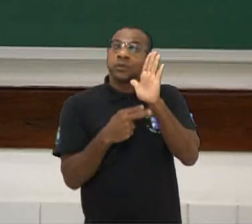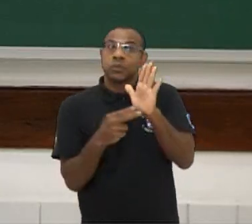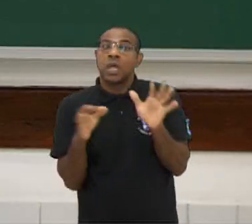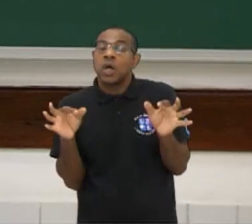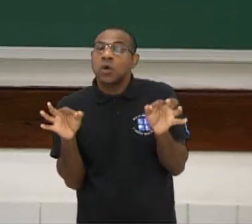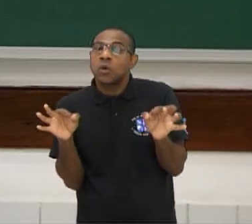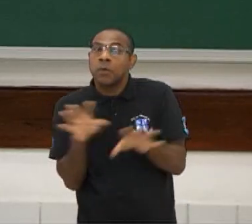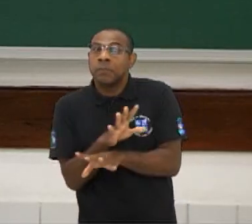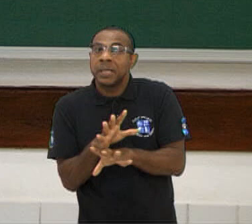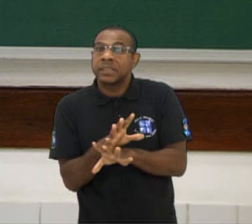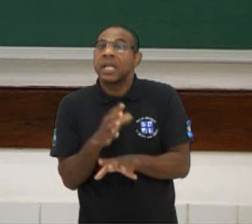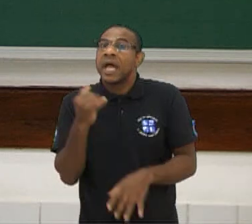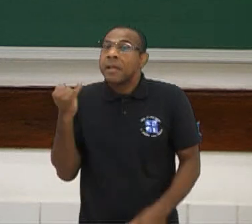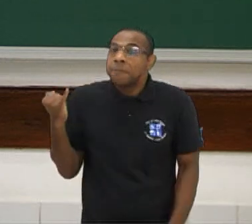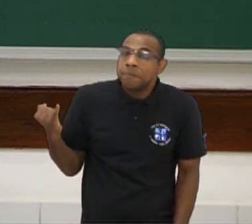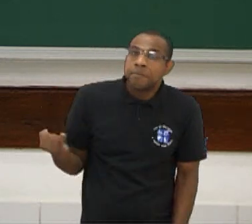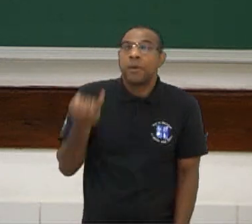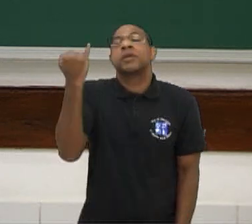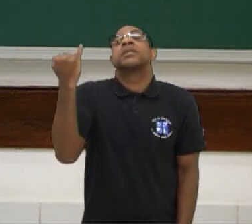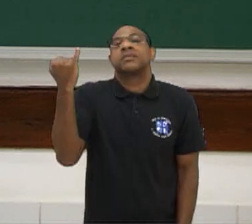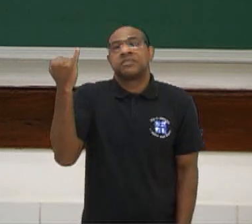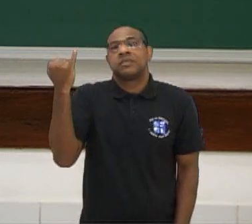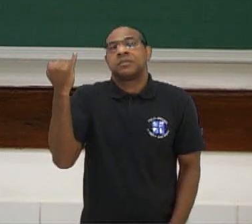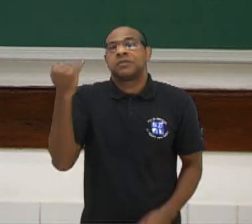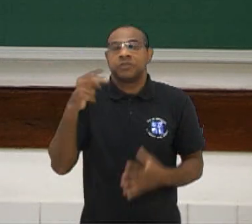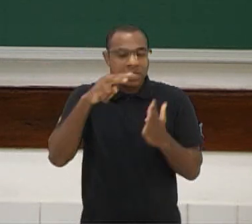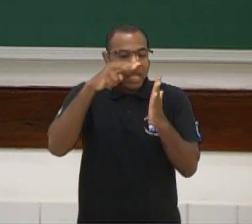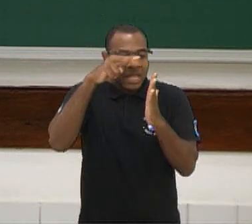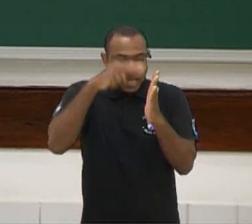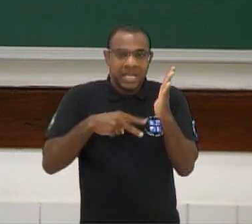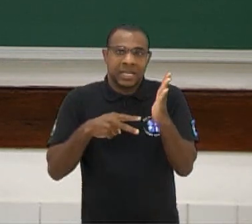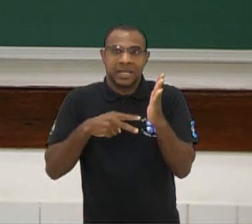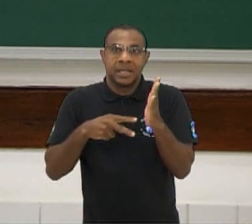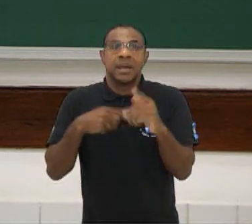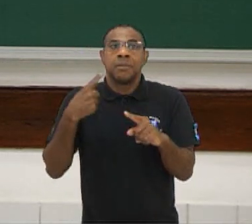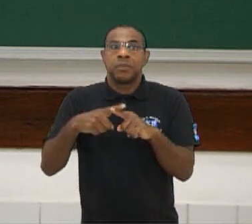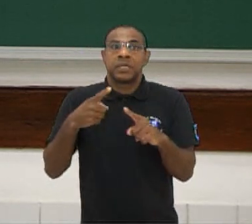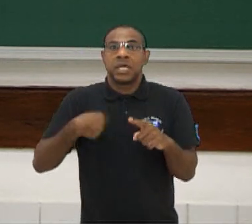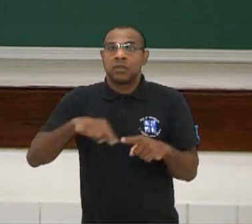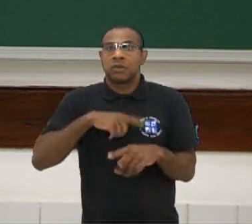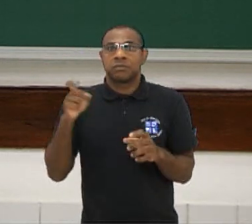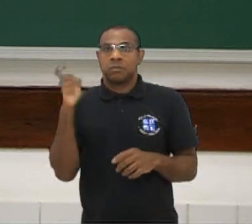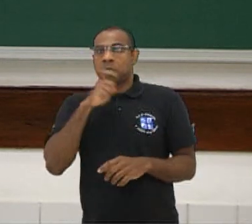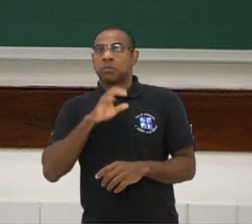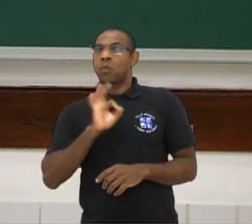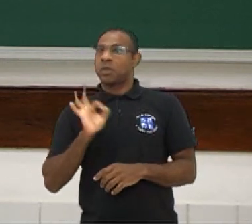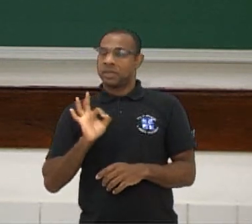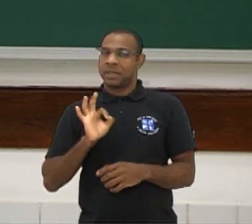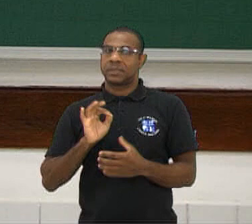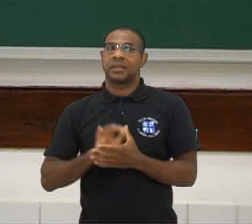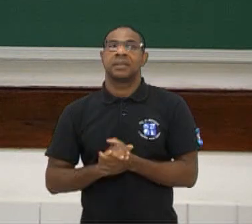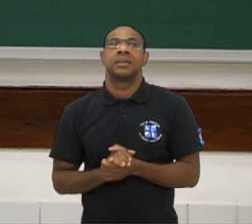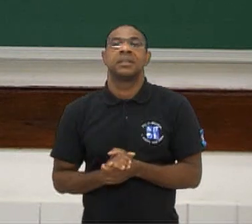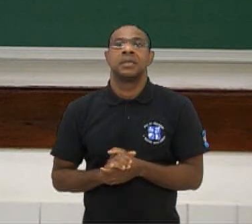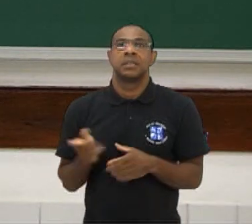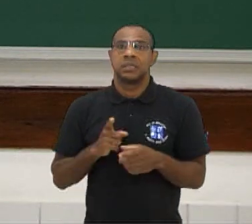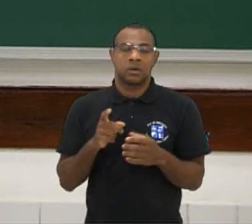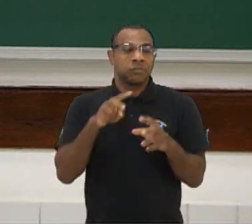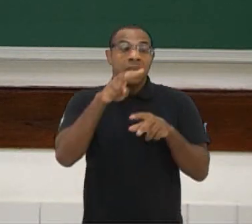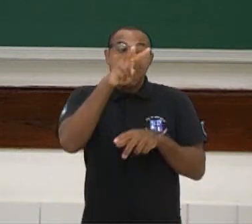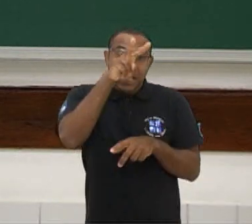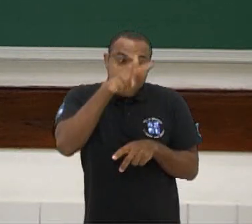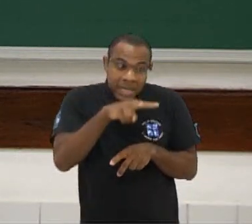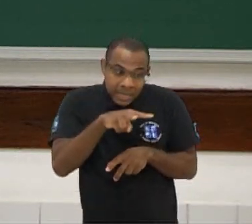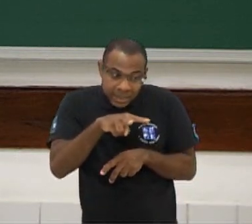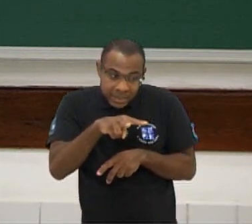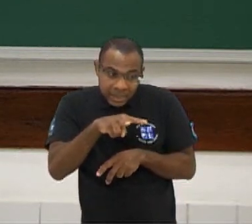é importantíssima para que não sejamos enganados. Então, para a gente não ler ali o título e sair compartilhando somente o